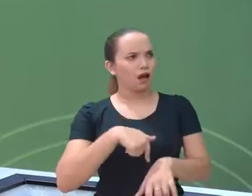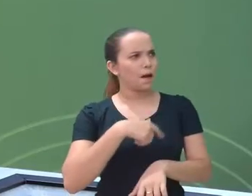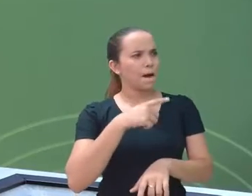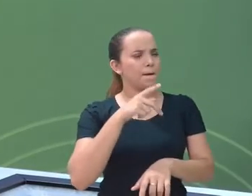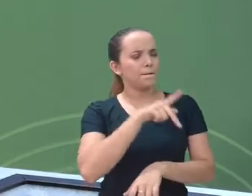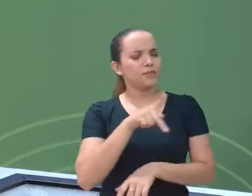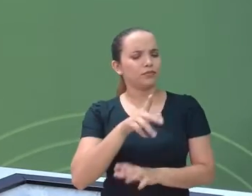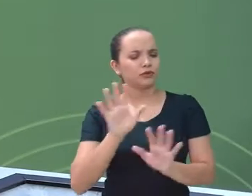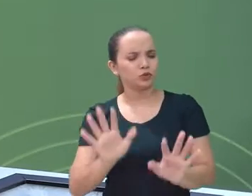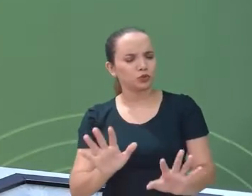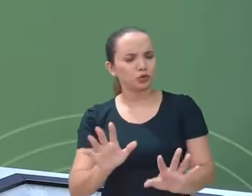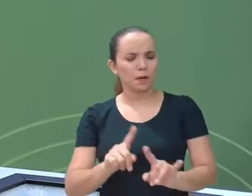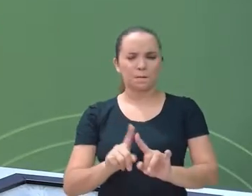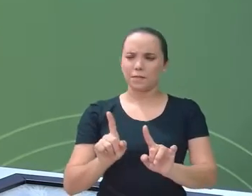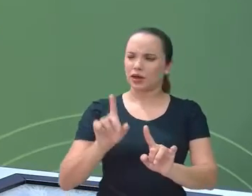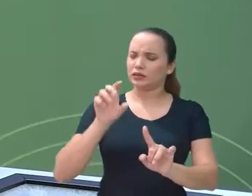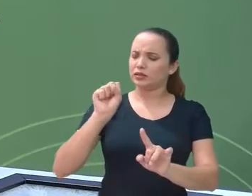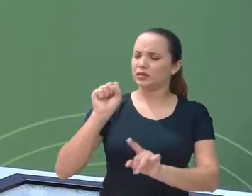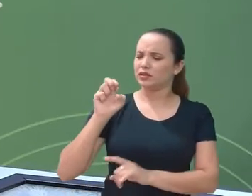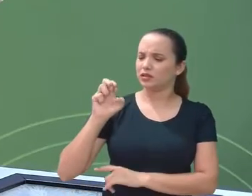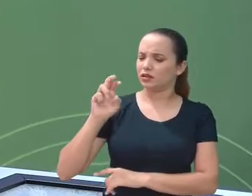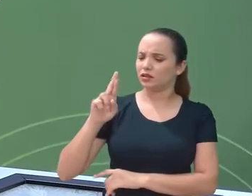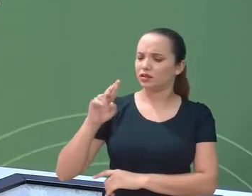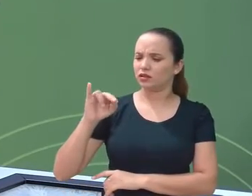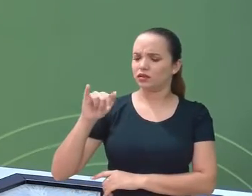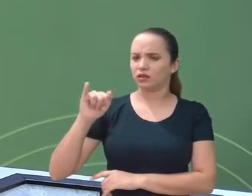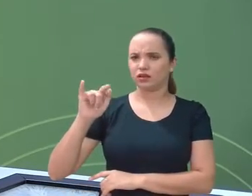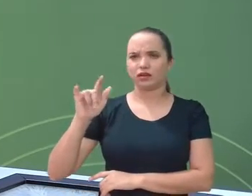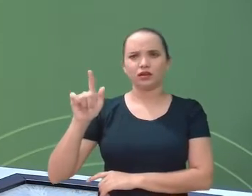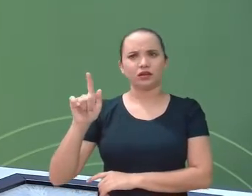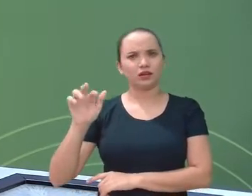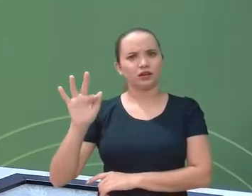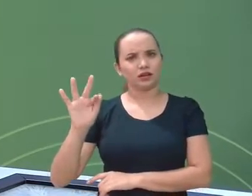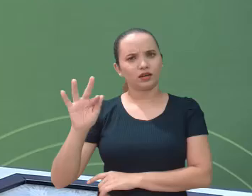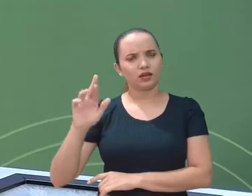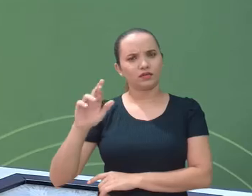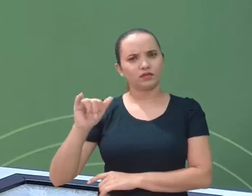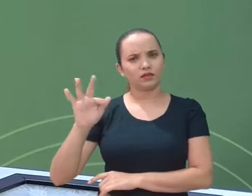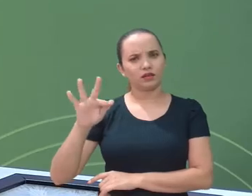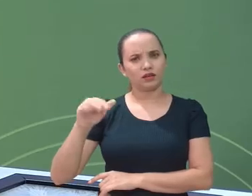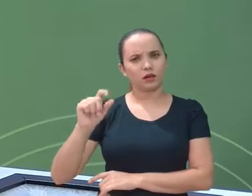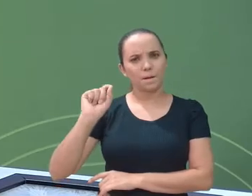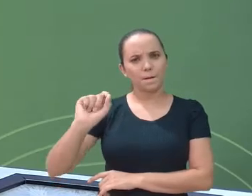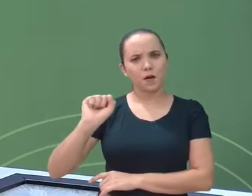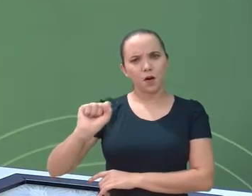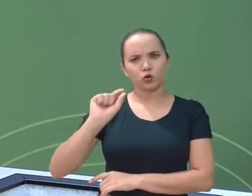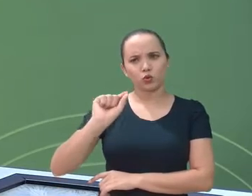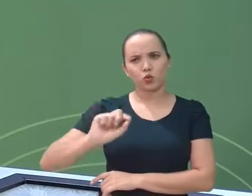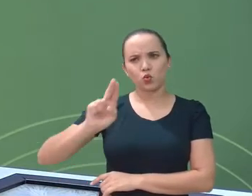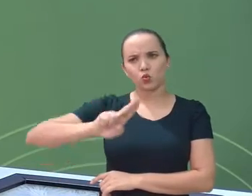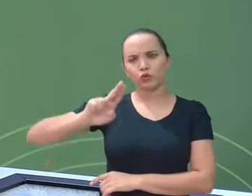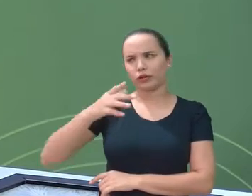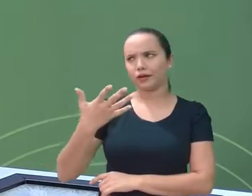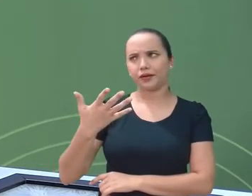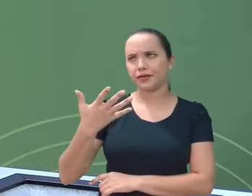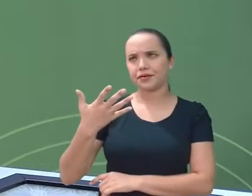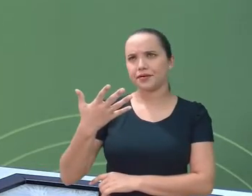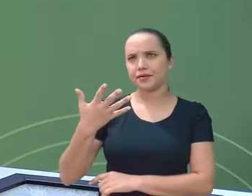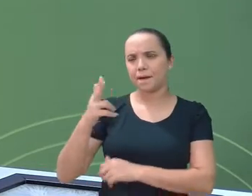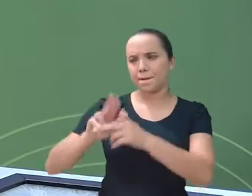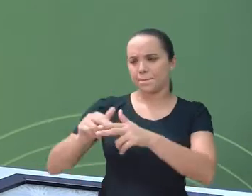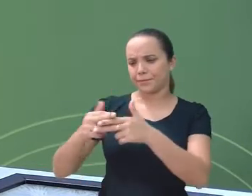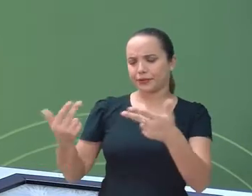professora, serigrafia pode ser feita em, tipo, material que